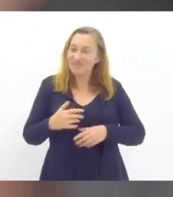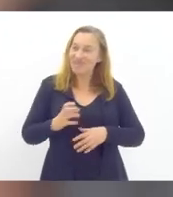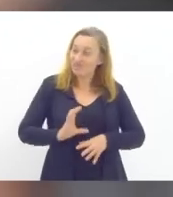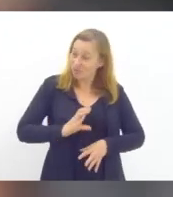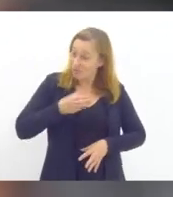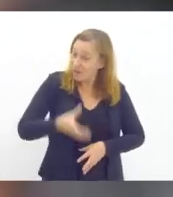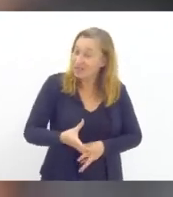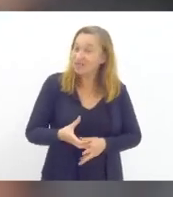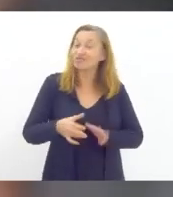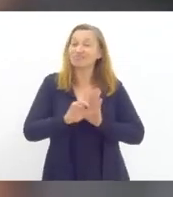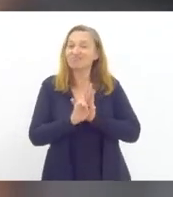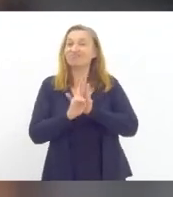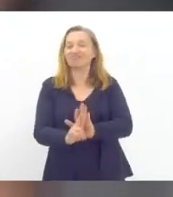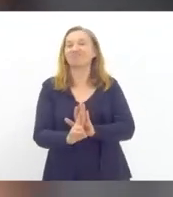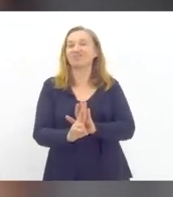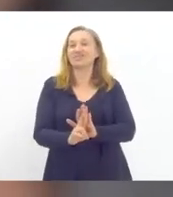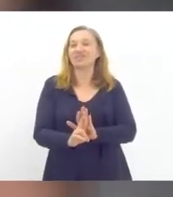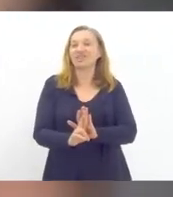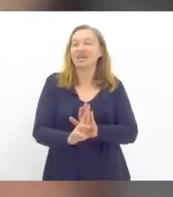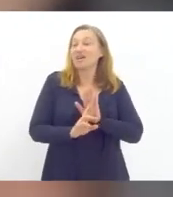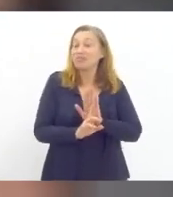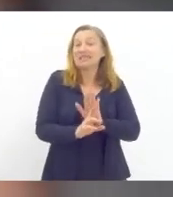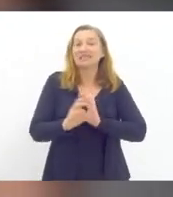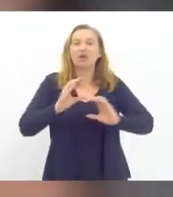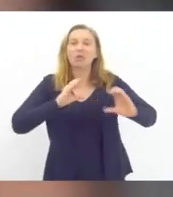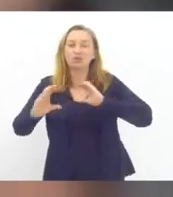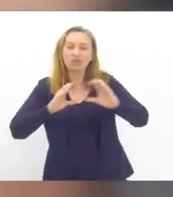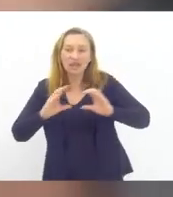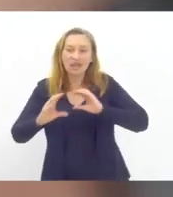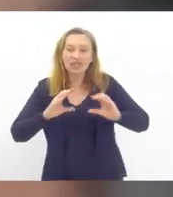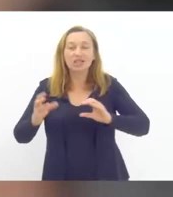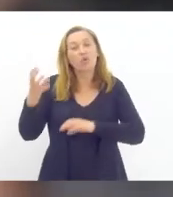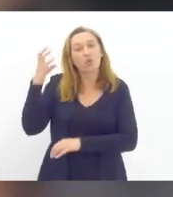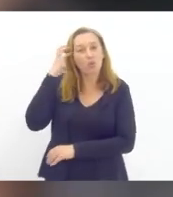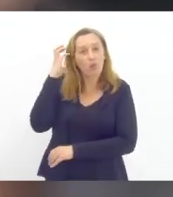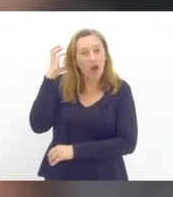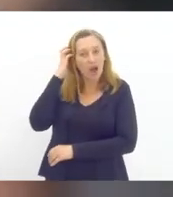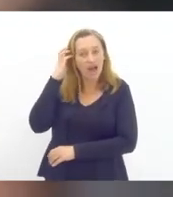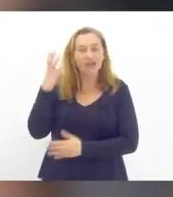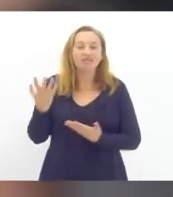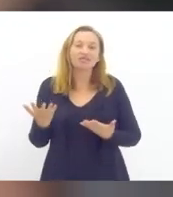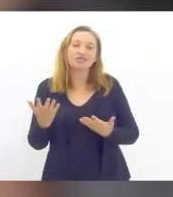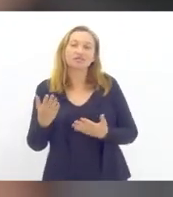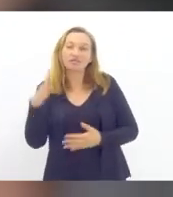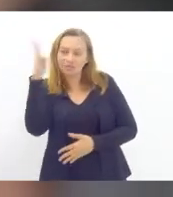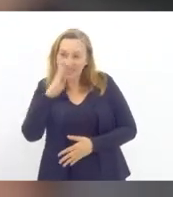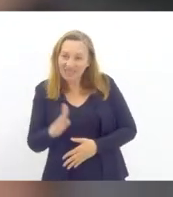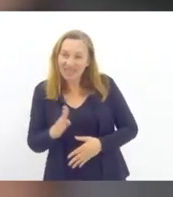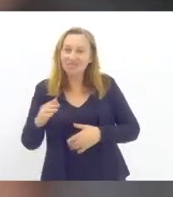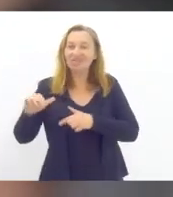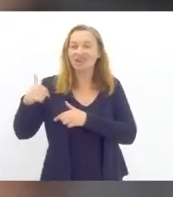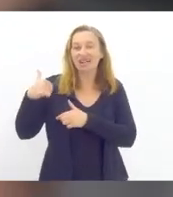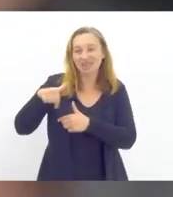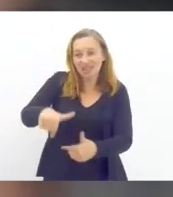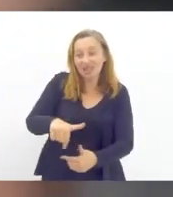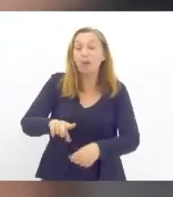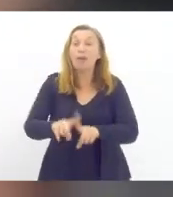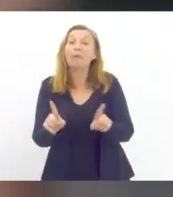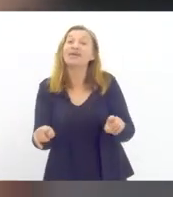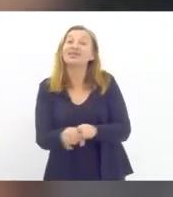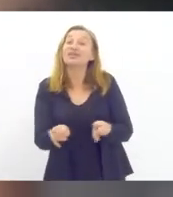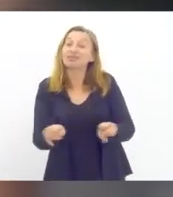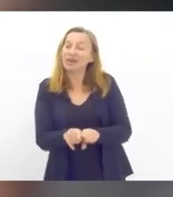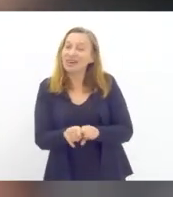representativo que representa a comunicação a locução o rádio brasileiro no rádio brasileiro mas também